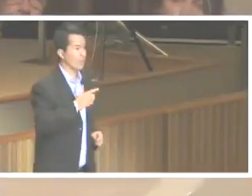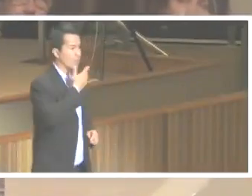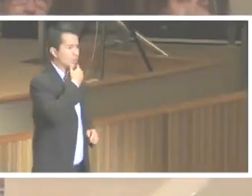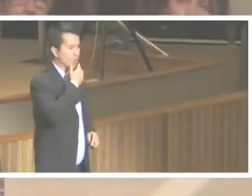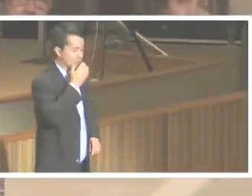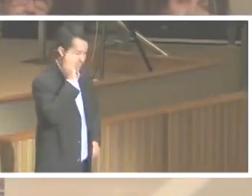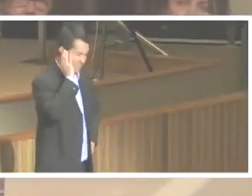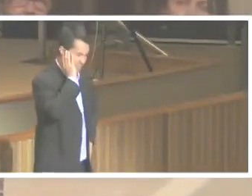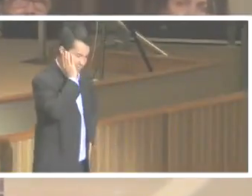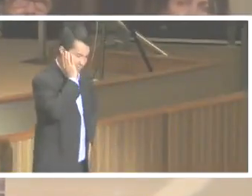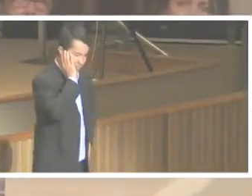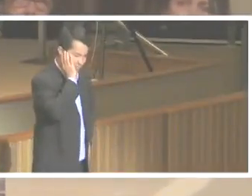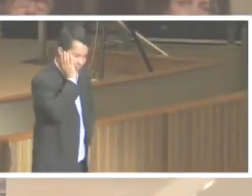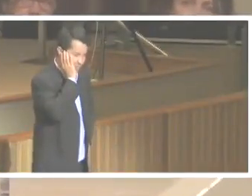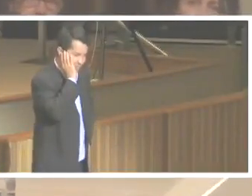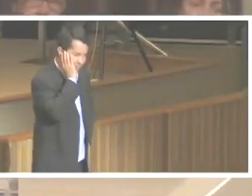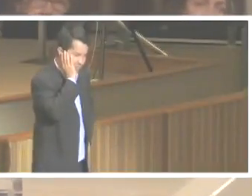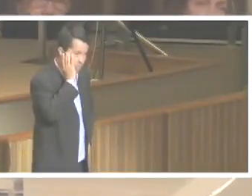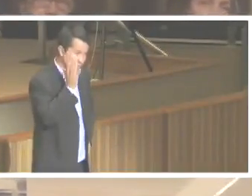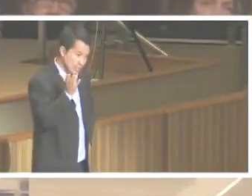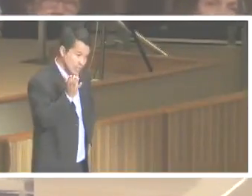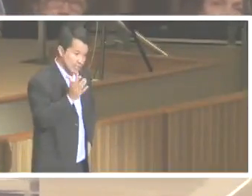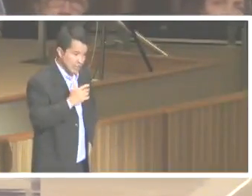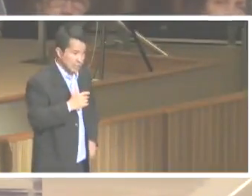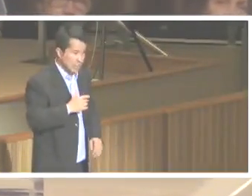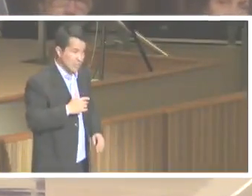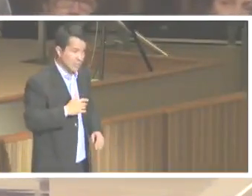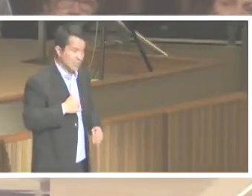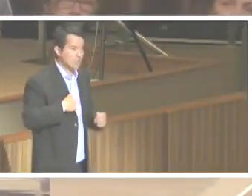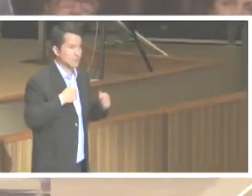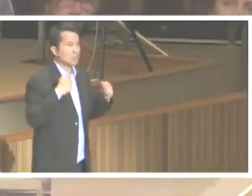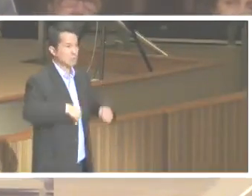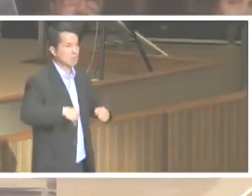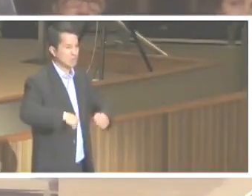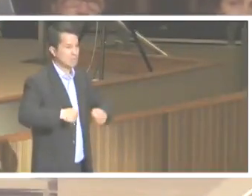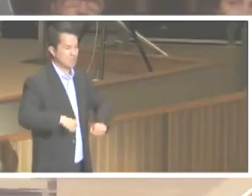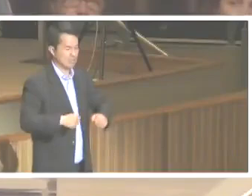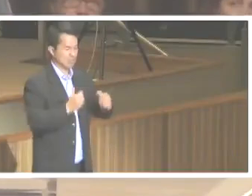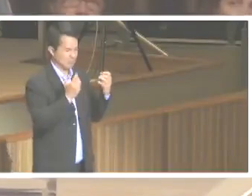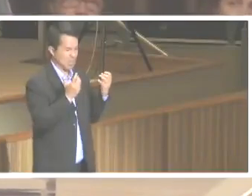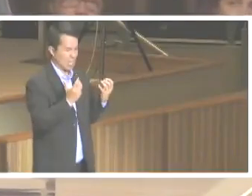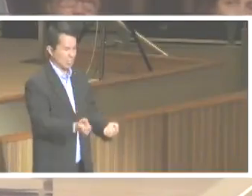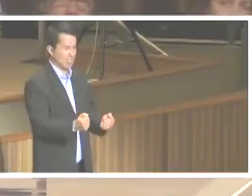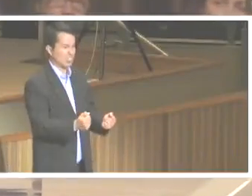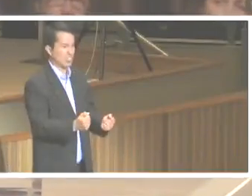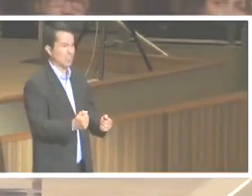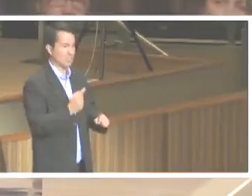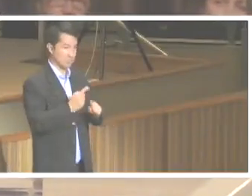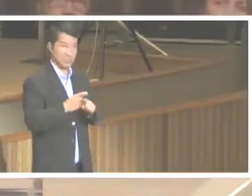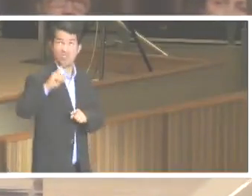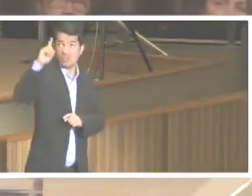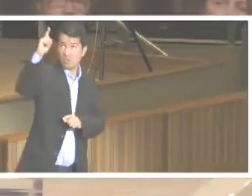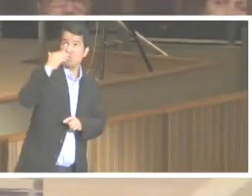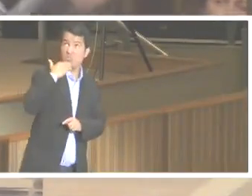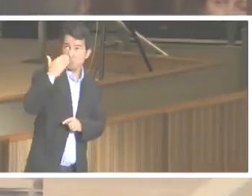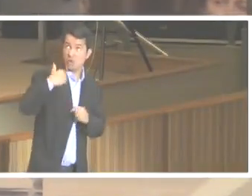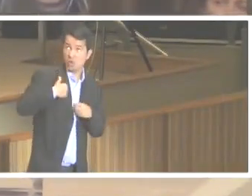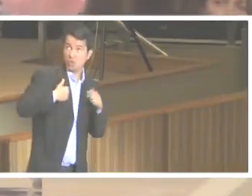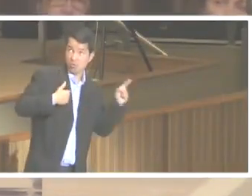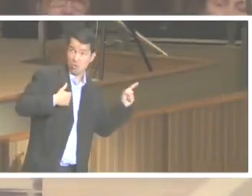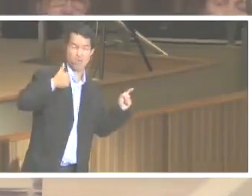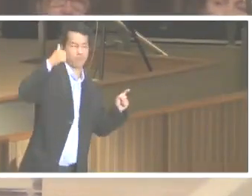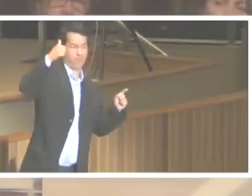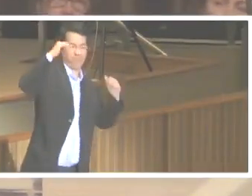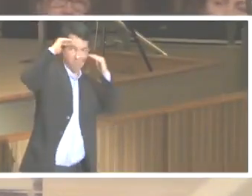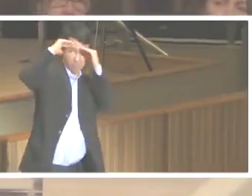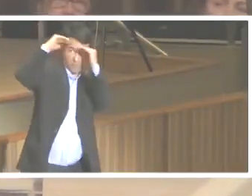trabalhar lá ele entendeu que ele precisava aceitar o desafio de deus e quando ele foi pra lá